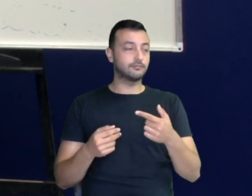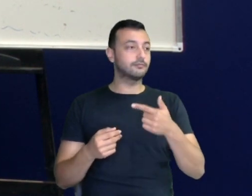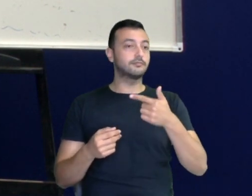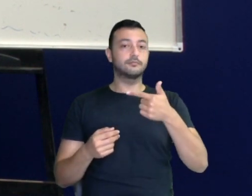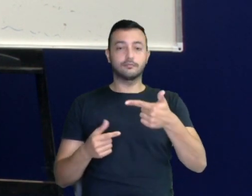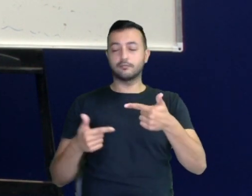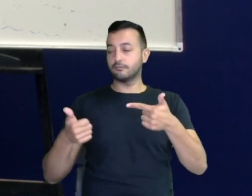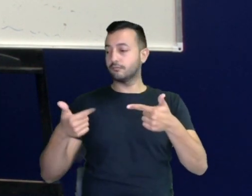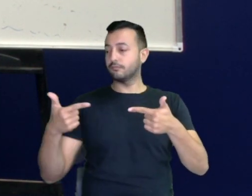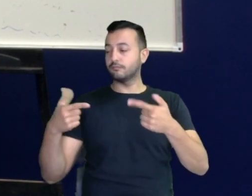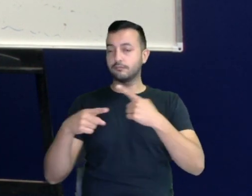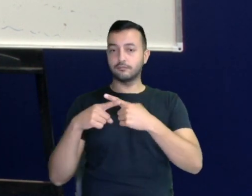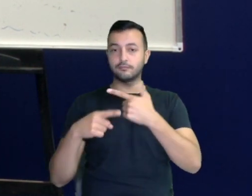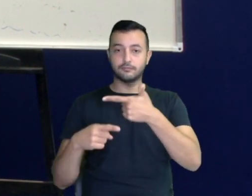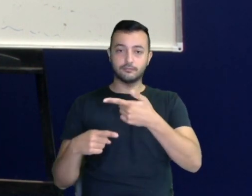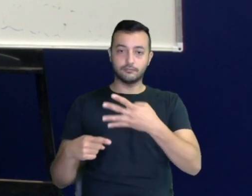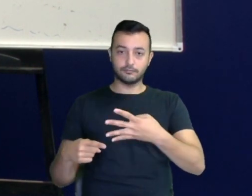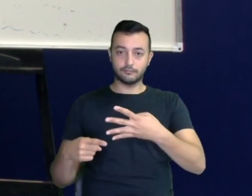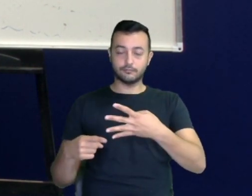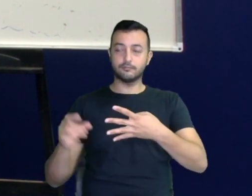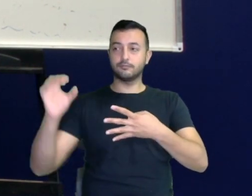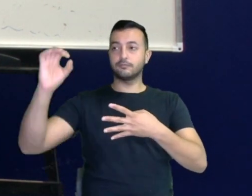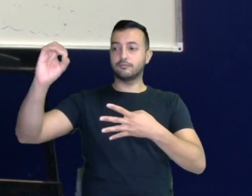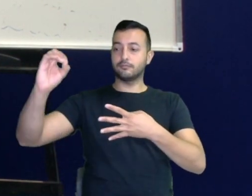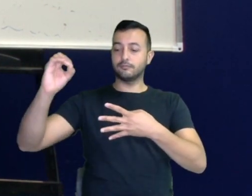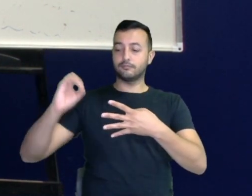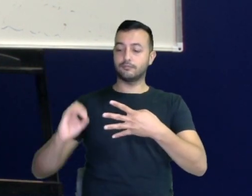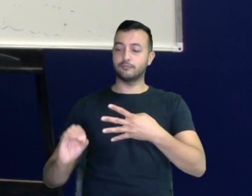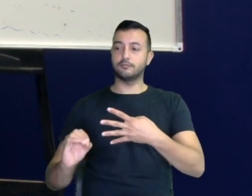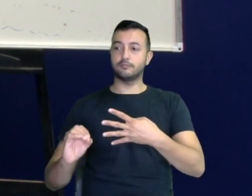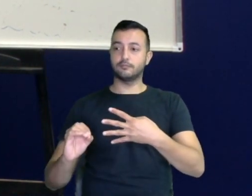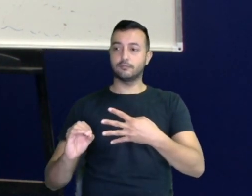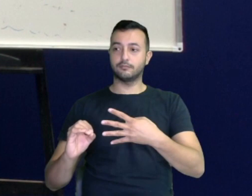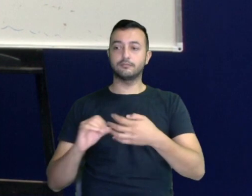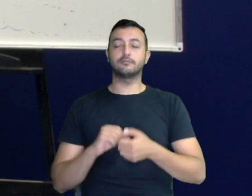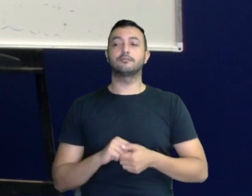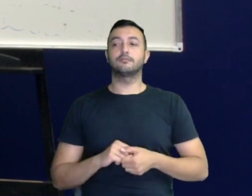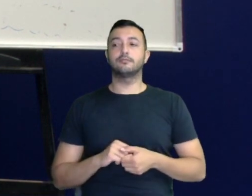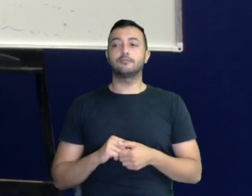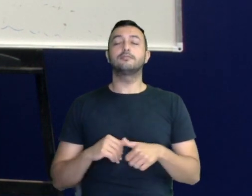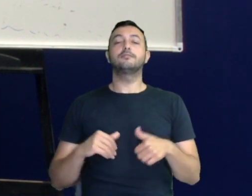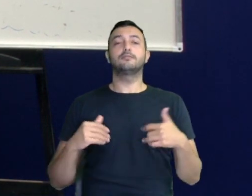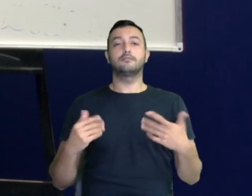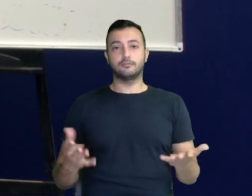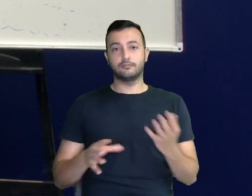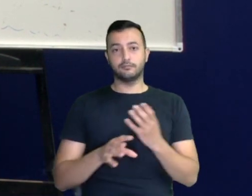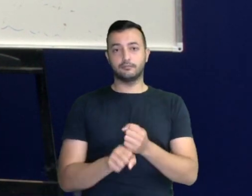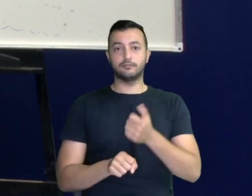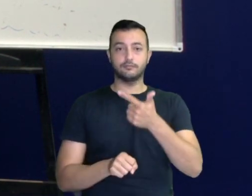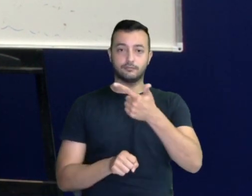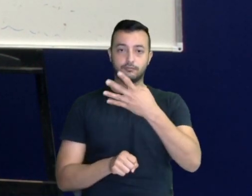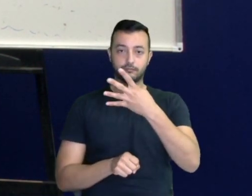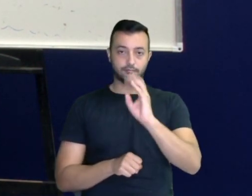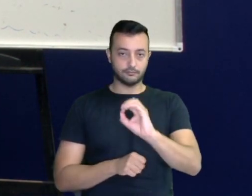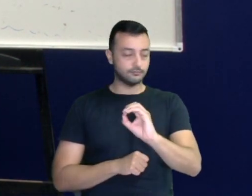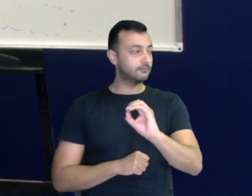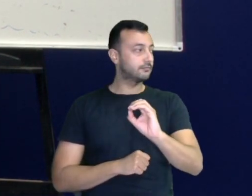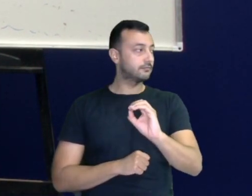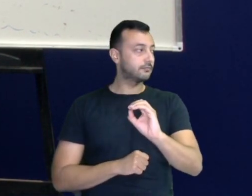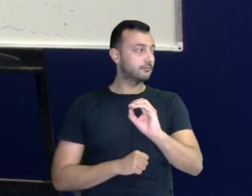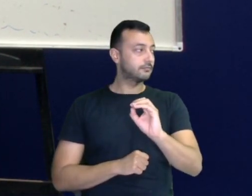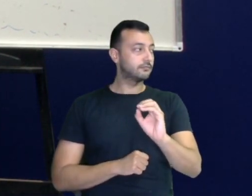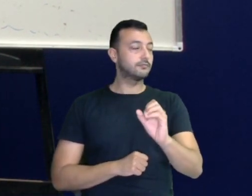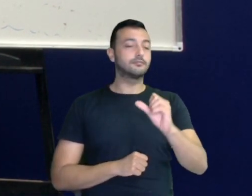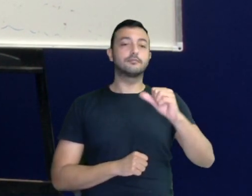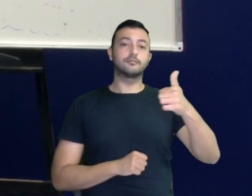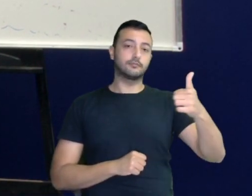ó, 2 vezes 12 é o 24. Aí, agora, a gente pega o zero do 20 e põe lá no fim, dando 240, tá? E